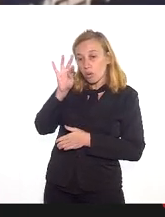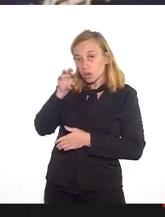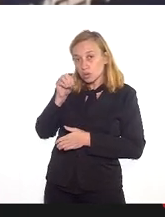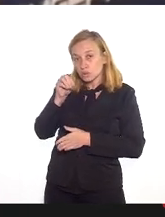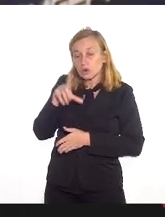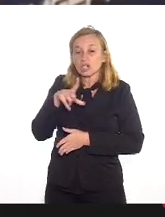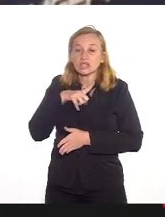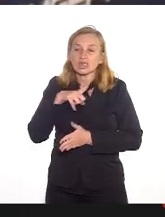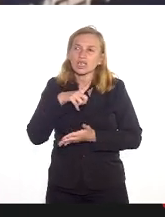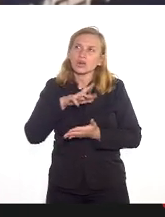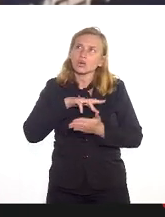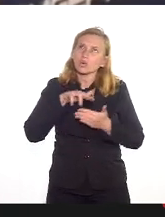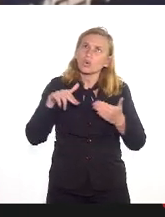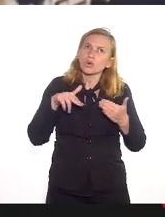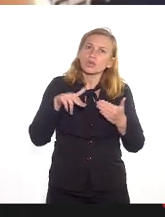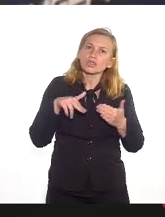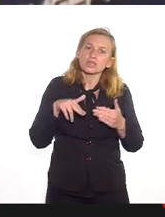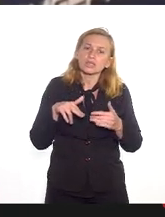coisas,